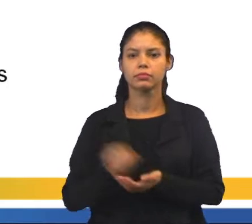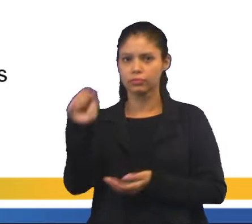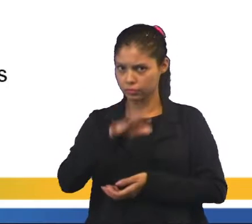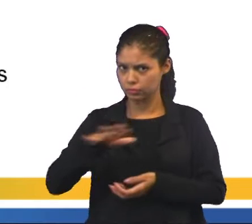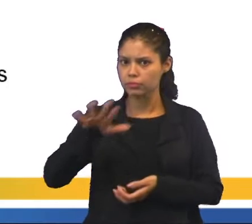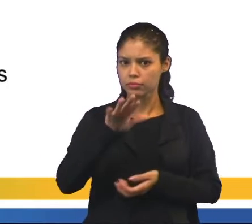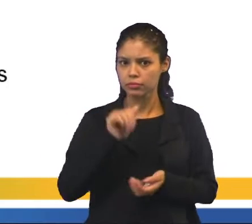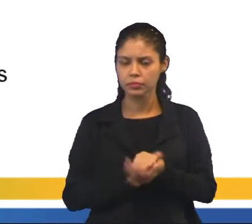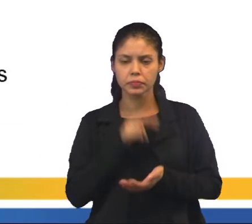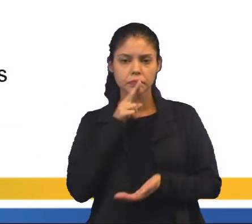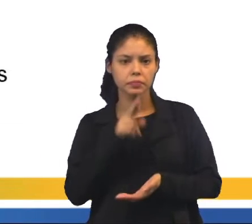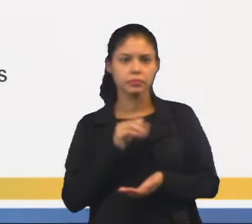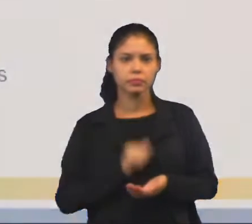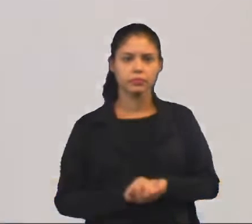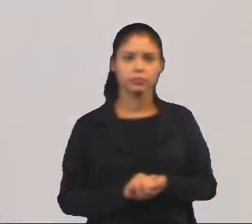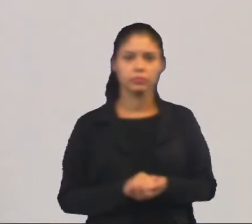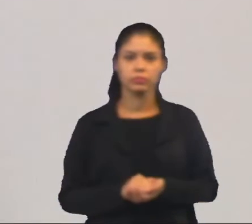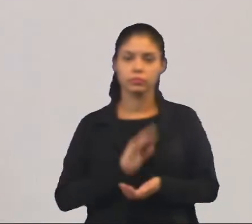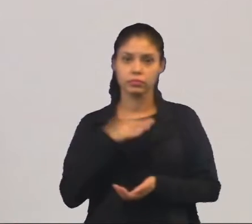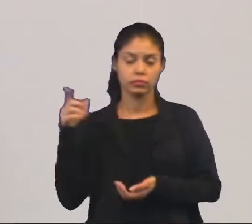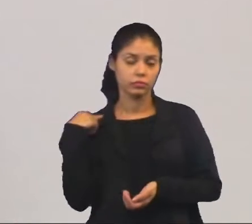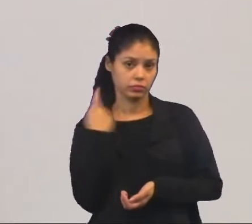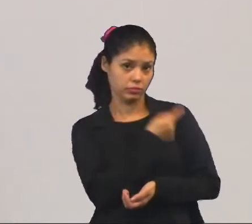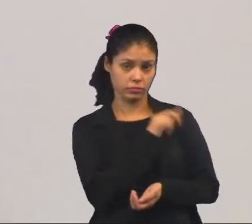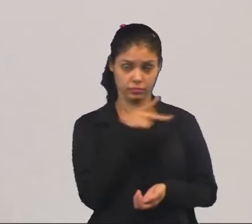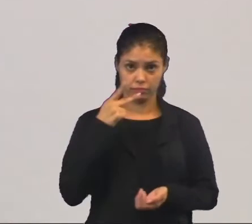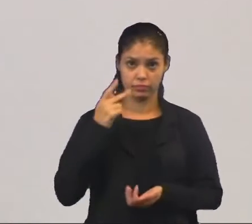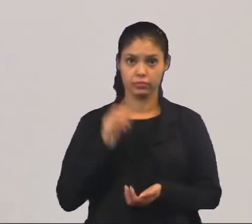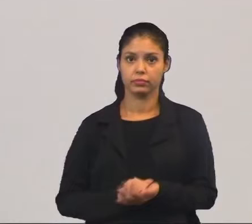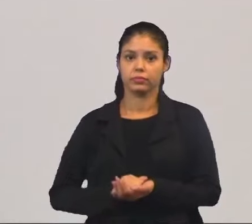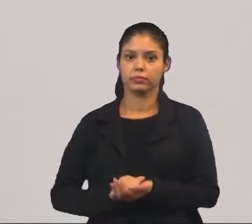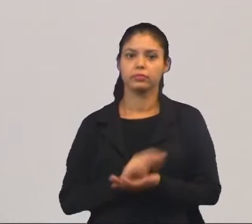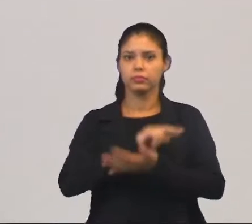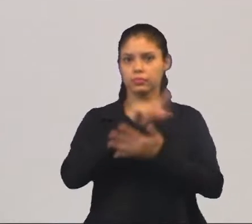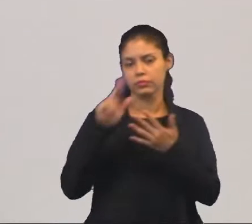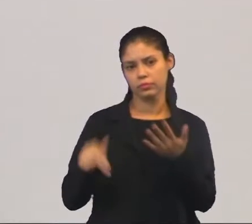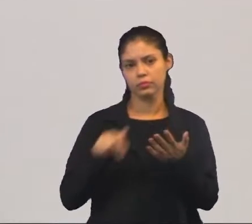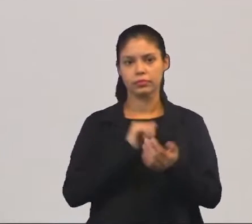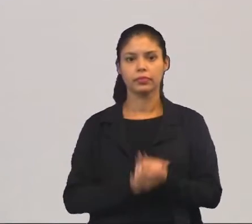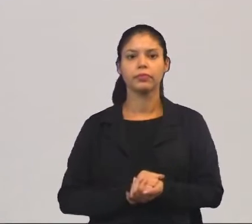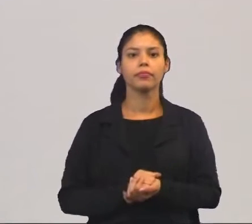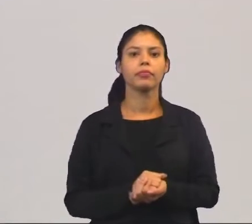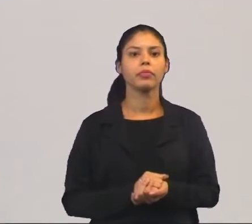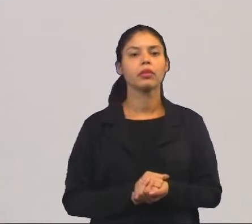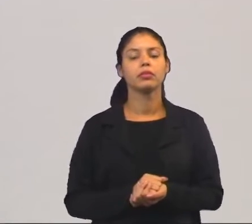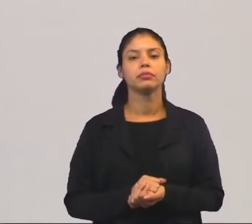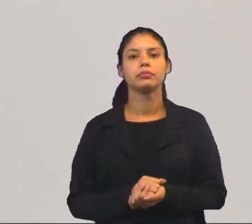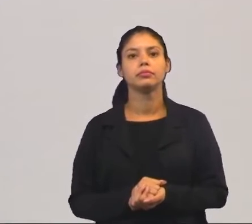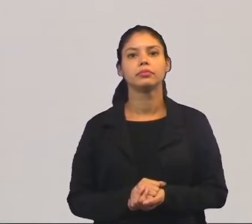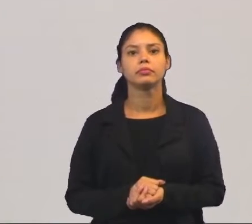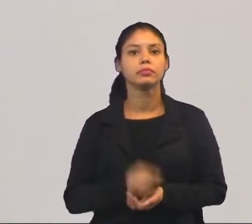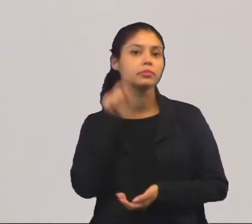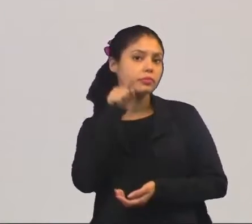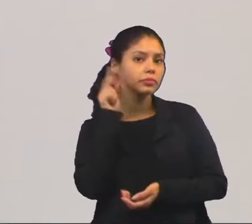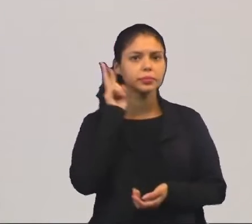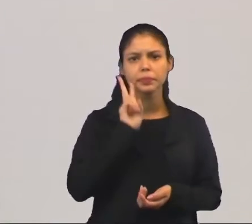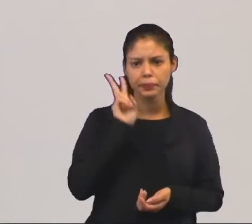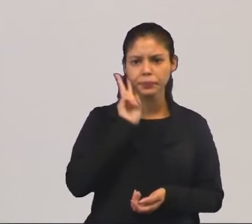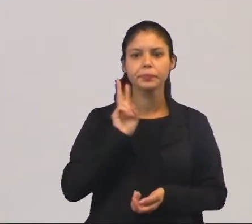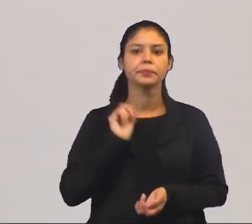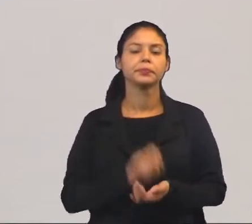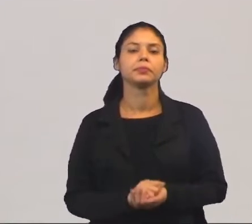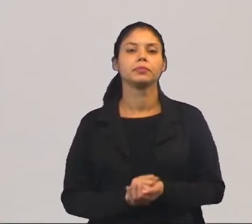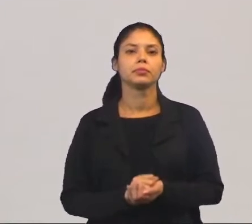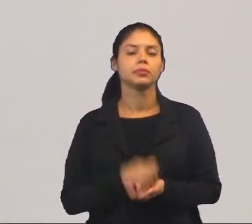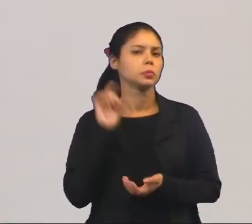área de um triângulo. Então, quando a gente fala, pessoal, há diversas maneiras. Vocês lembrem-se